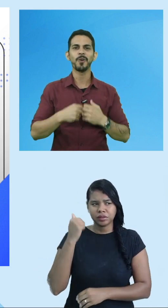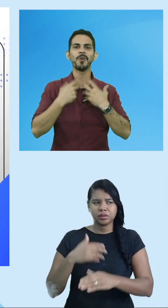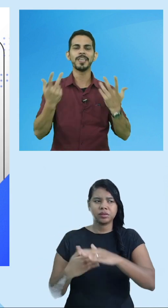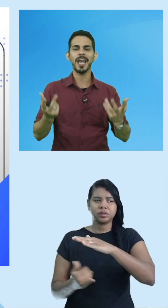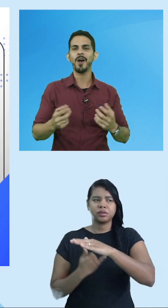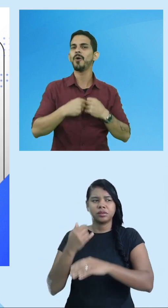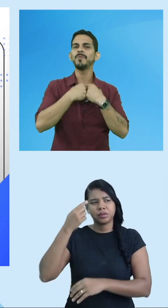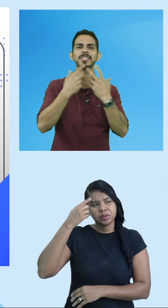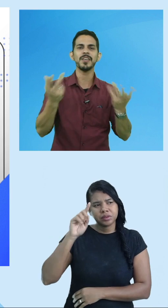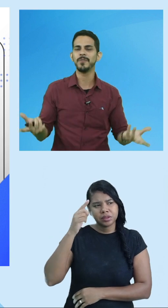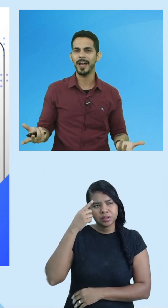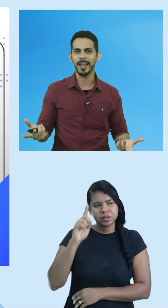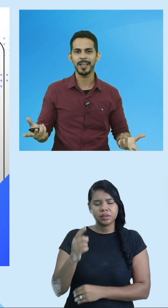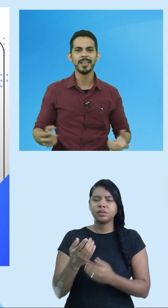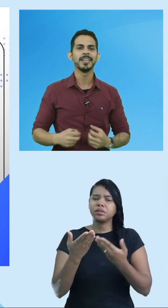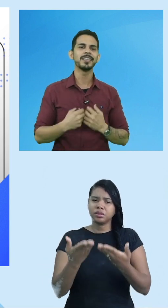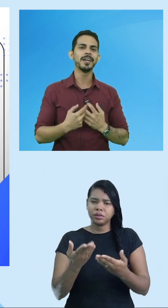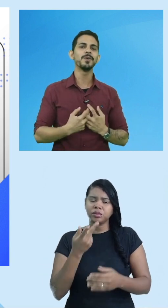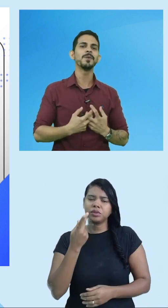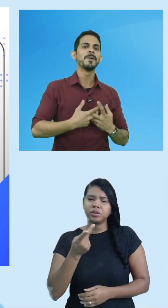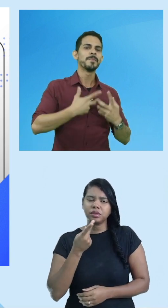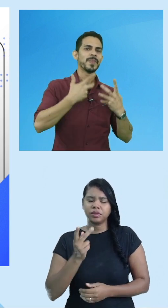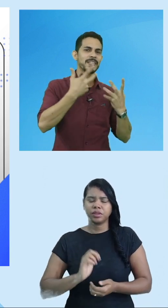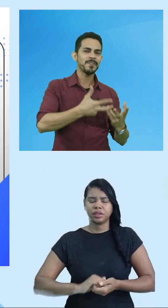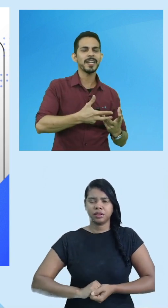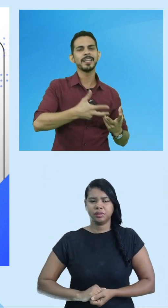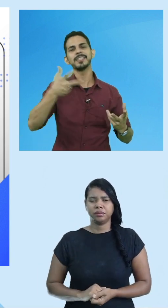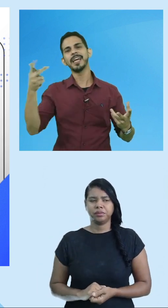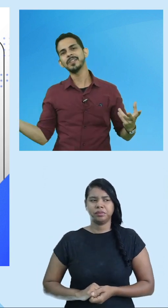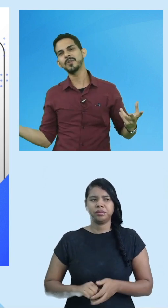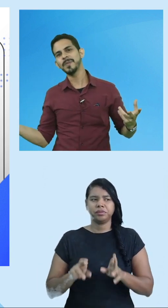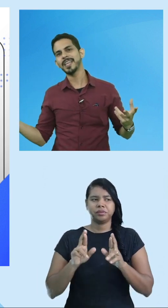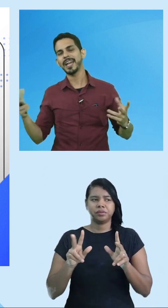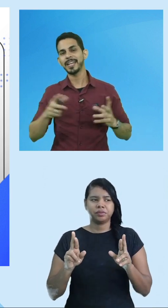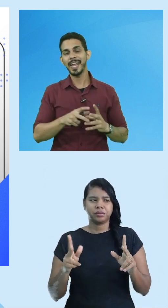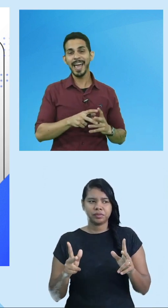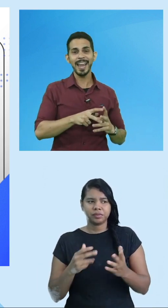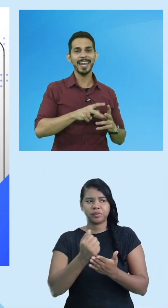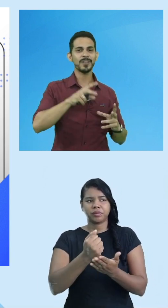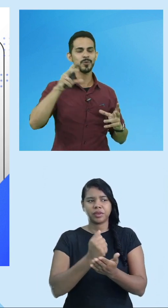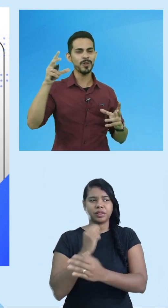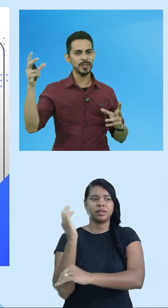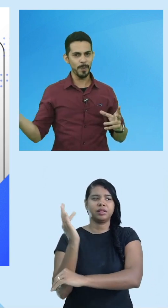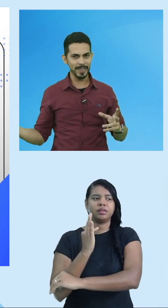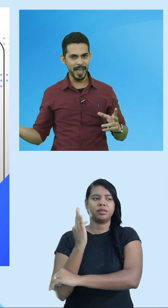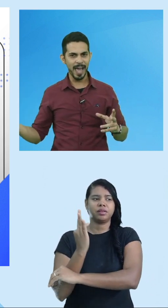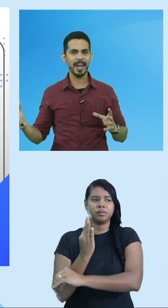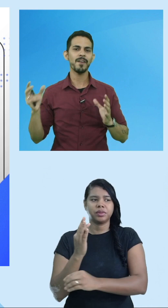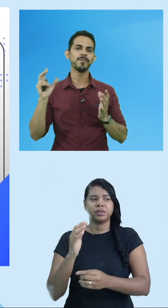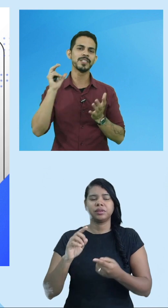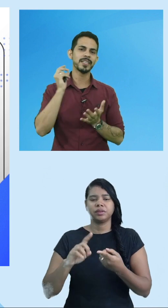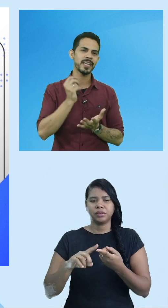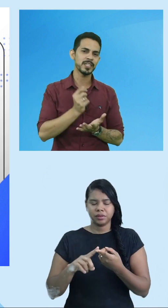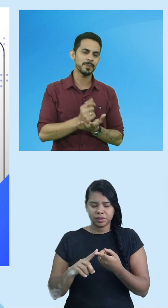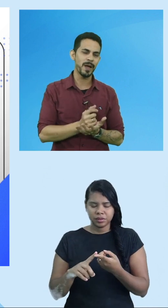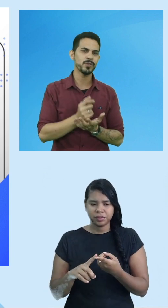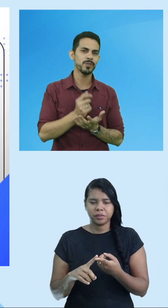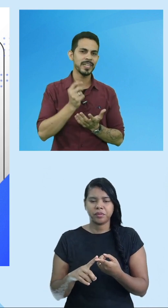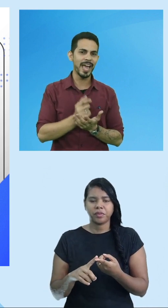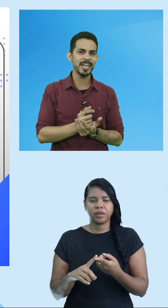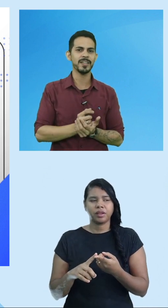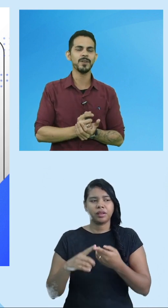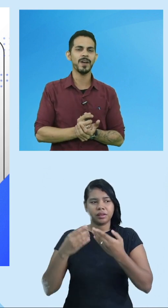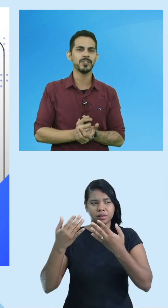Cotidiana, coloquial, como você fala. Então, é diferente da documentária. Na leitura documentária, você tem